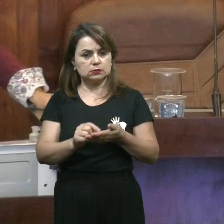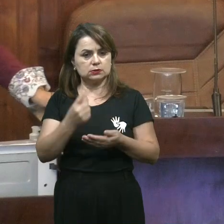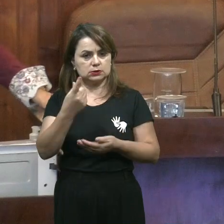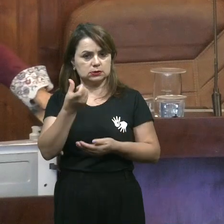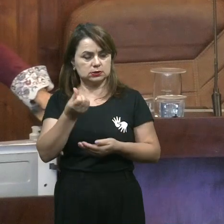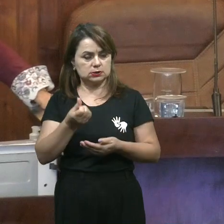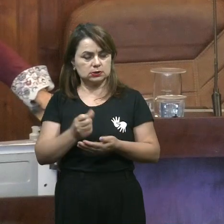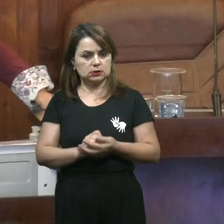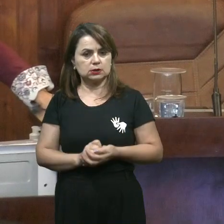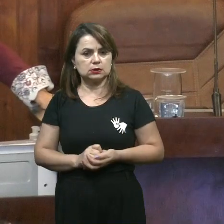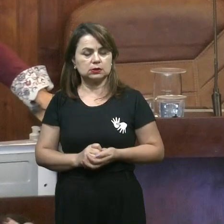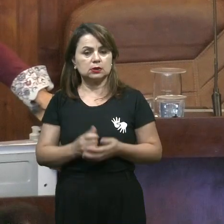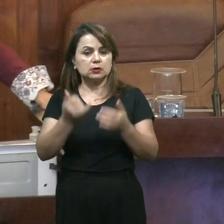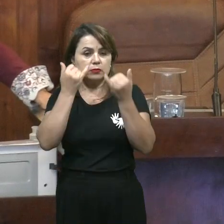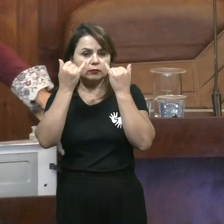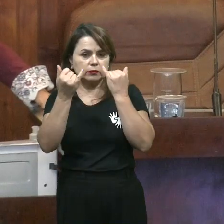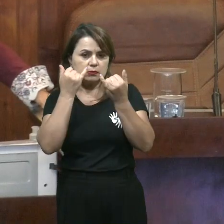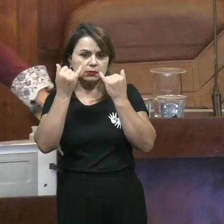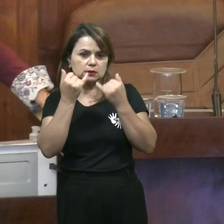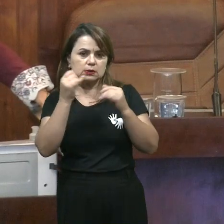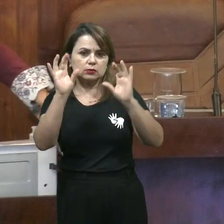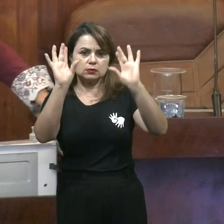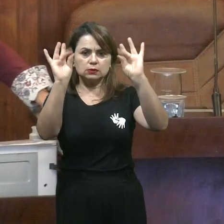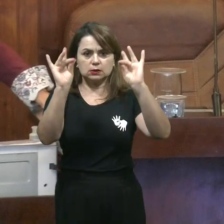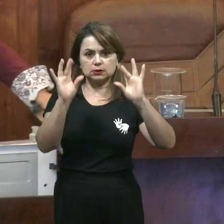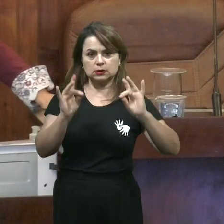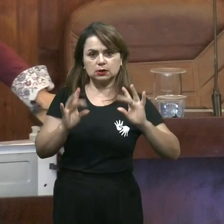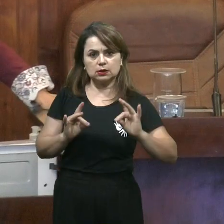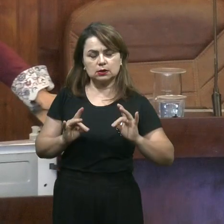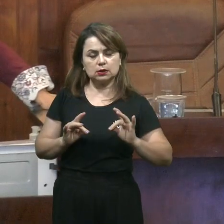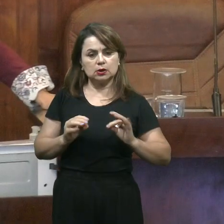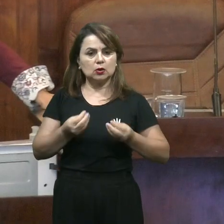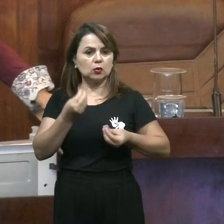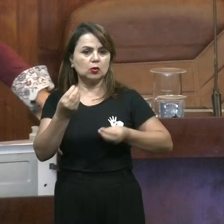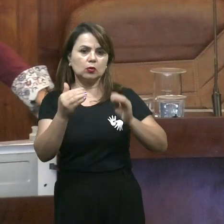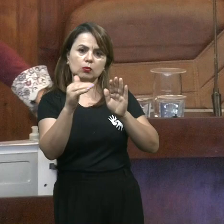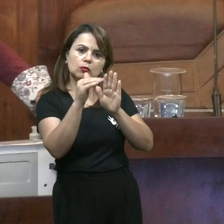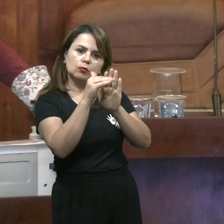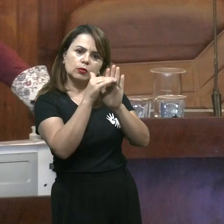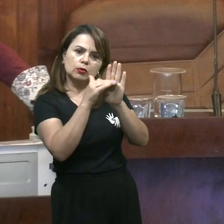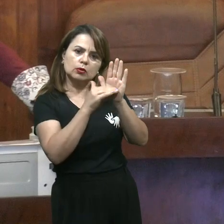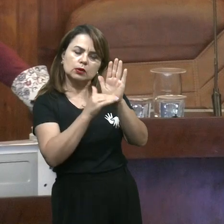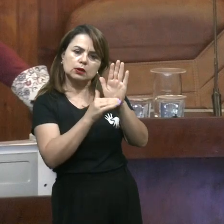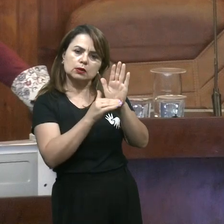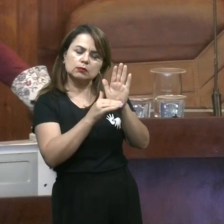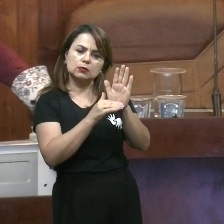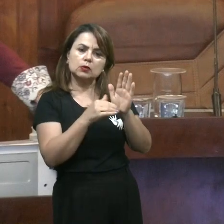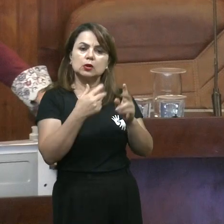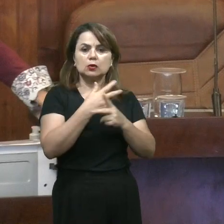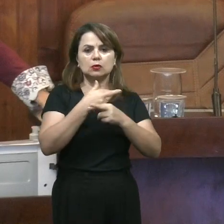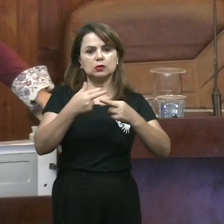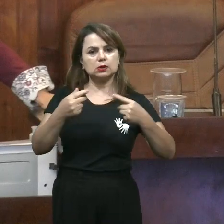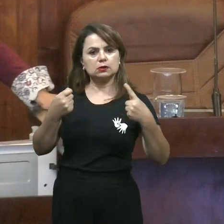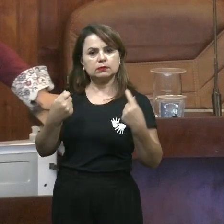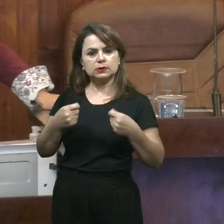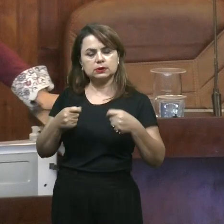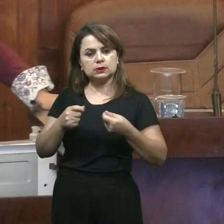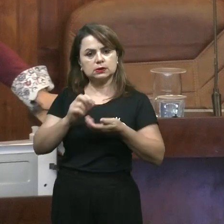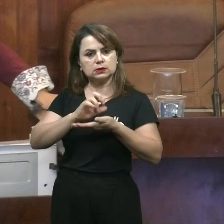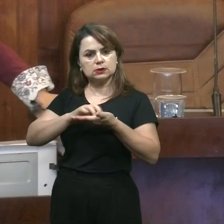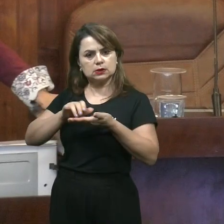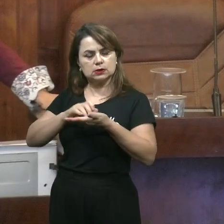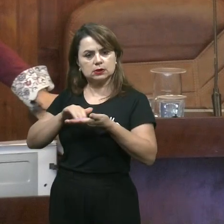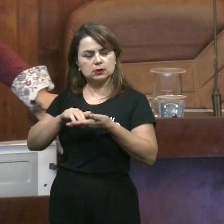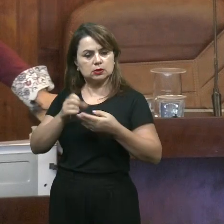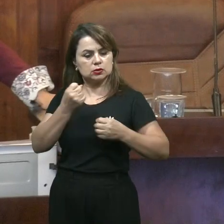do município informações detalhadas sobre o cronograma atual das demandas em atendimento pela Secretaria Municipal